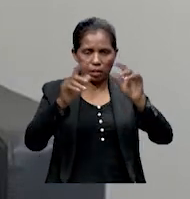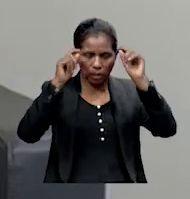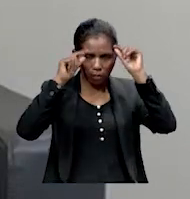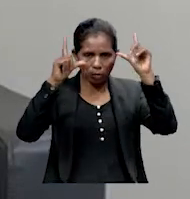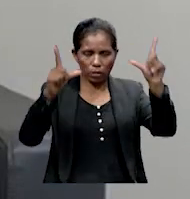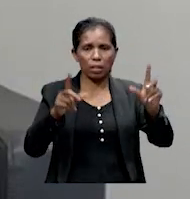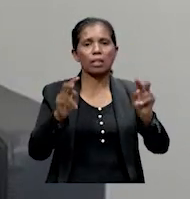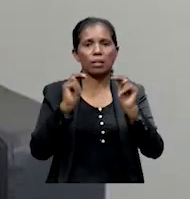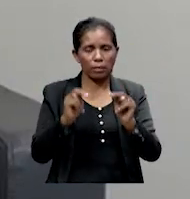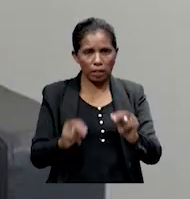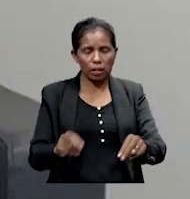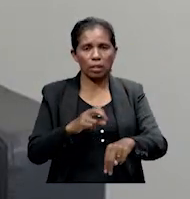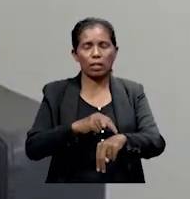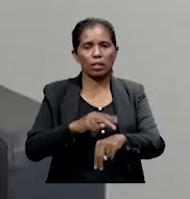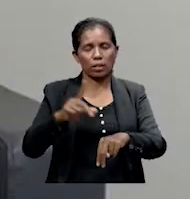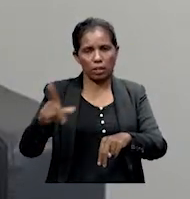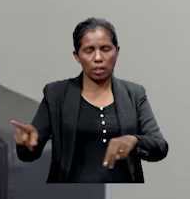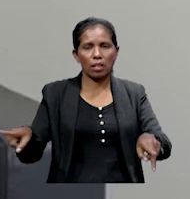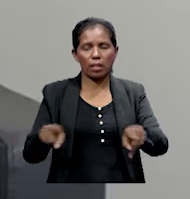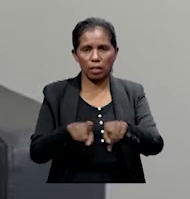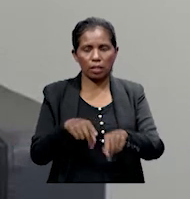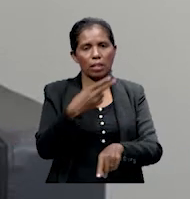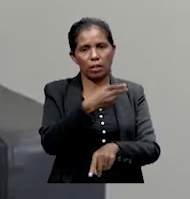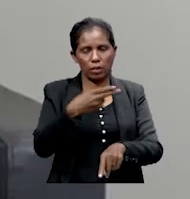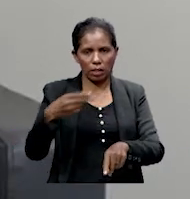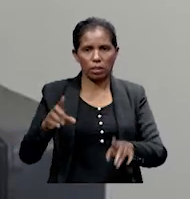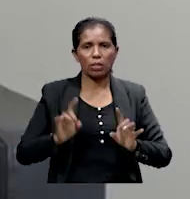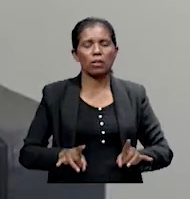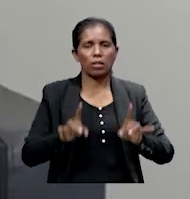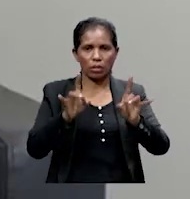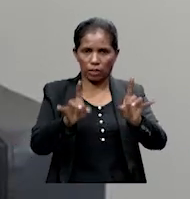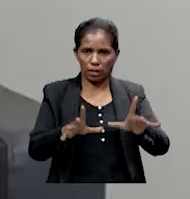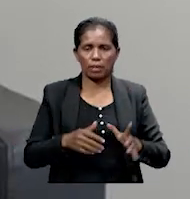interesse nacional do que Indonésia e Austrália. Também,